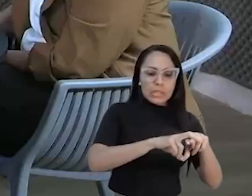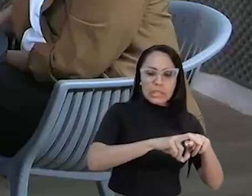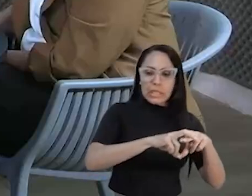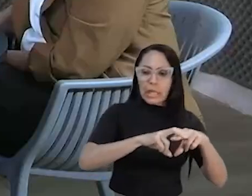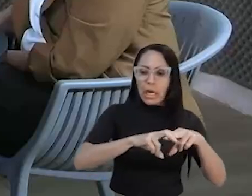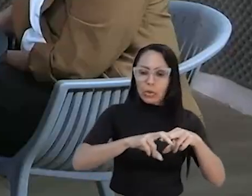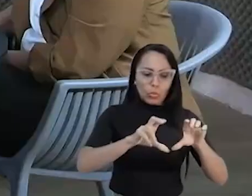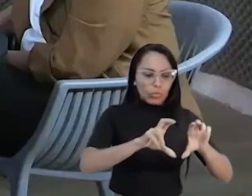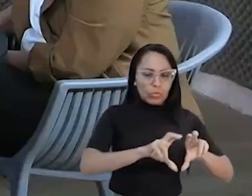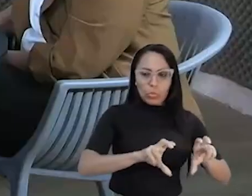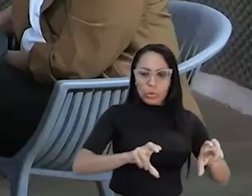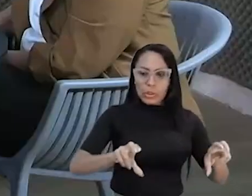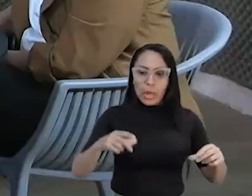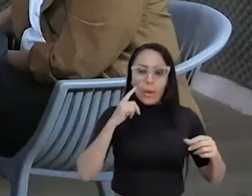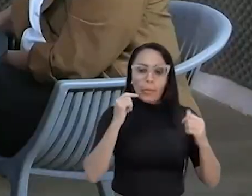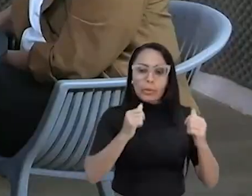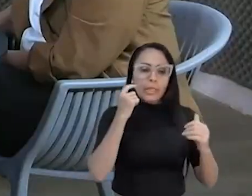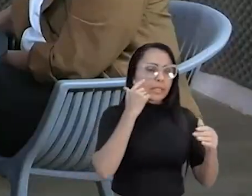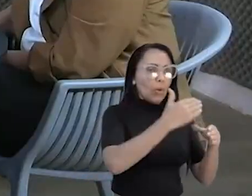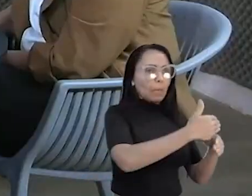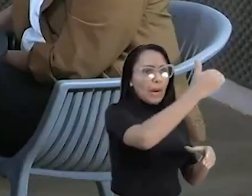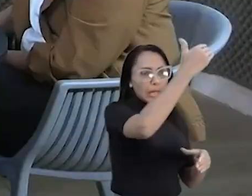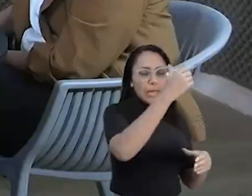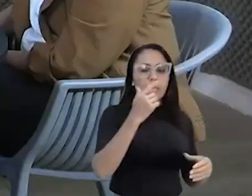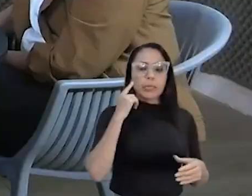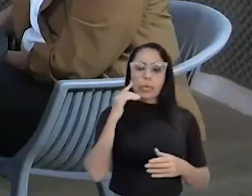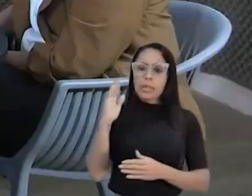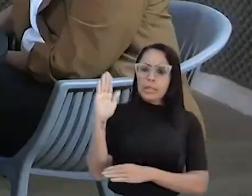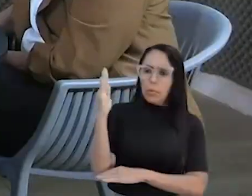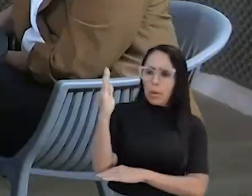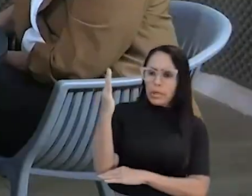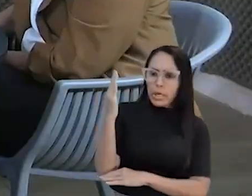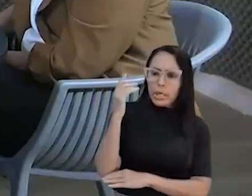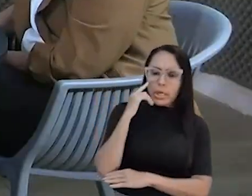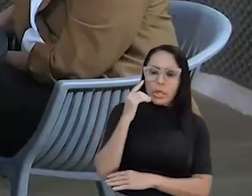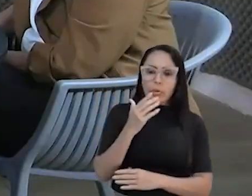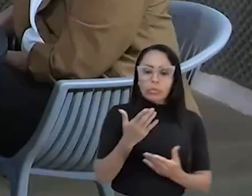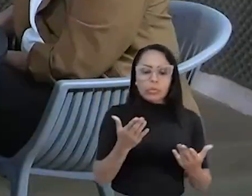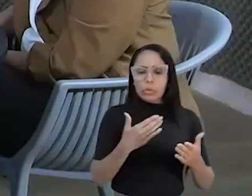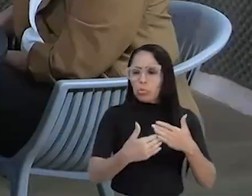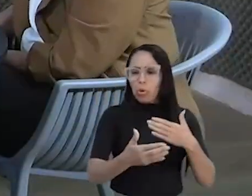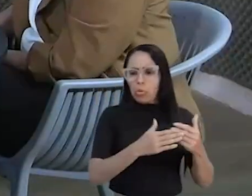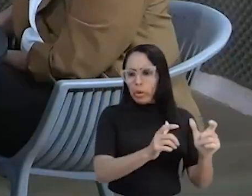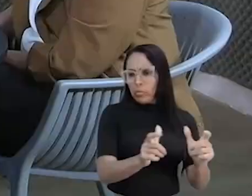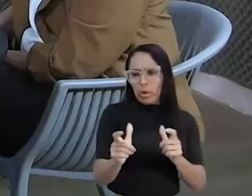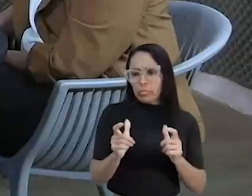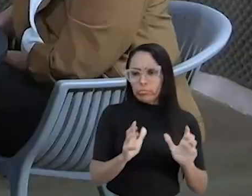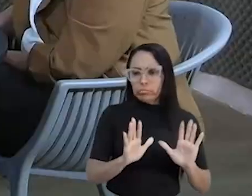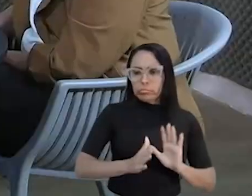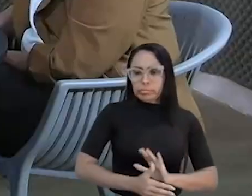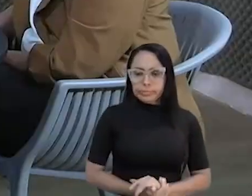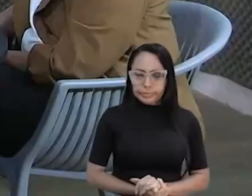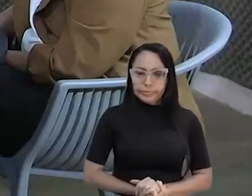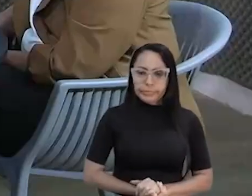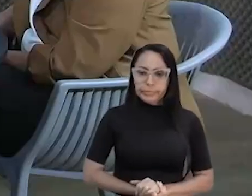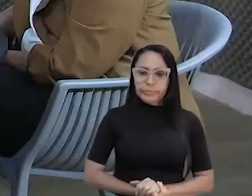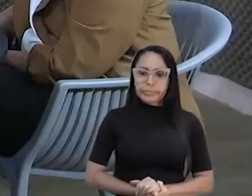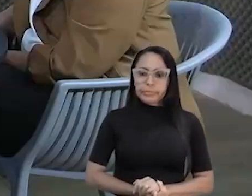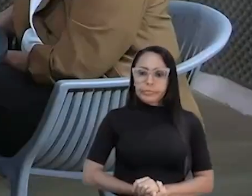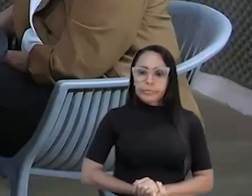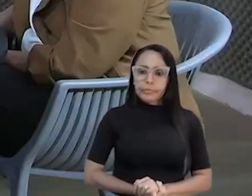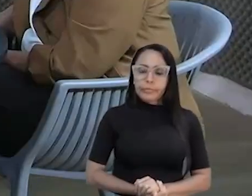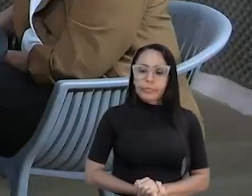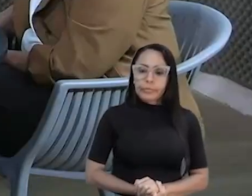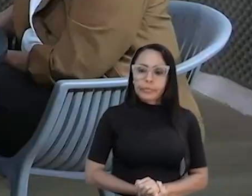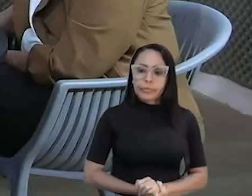poderia ser uma parede, que poderia ser a porta de um banheiro, que poderia estar em qualquer lugar. Né? Aí traz um pouco